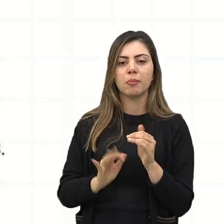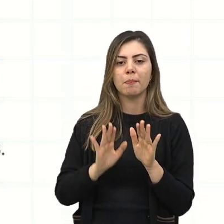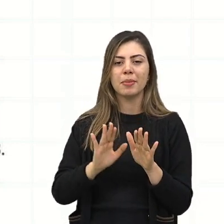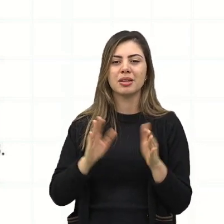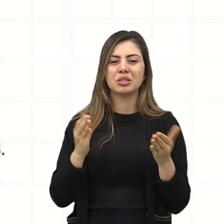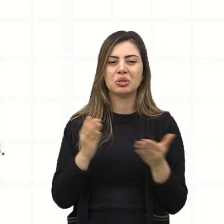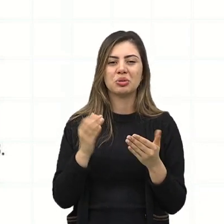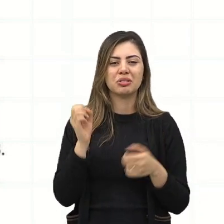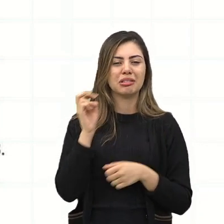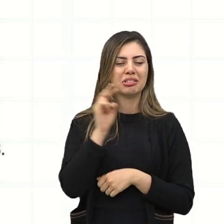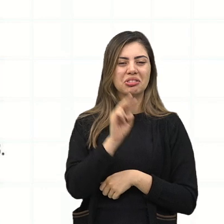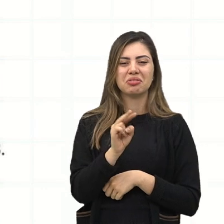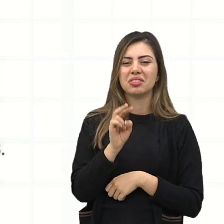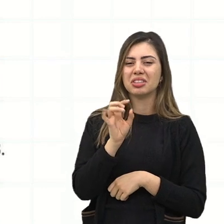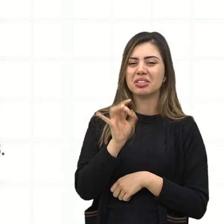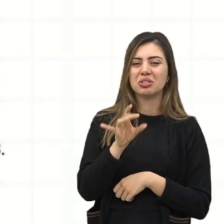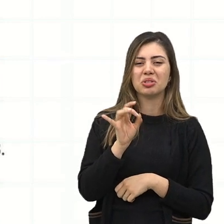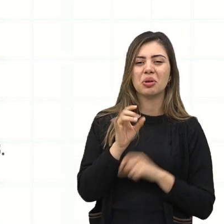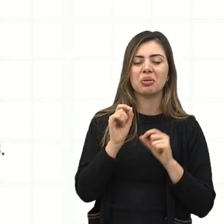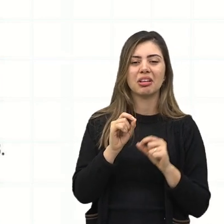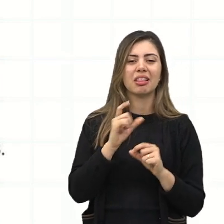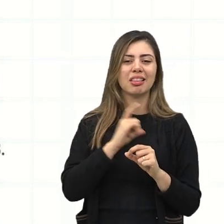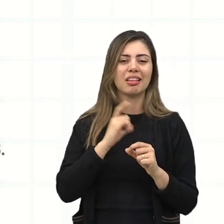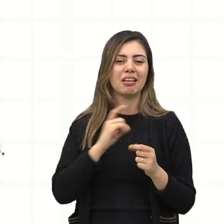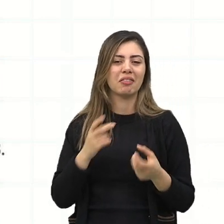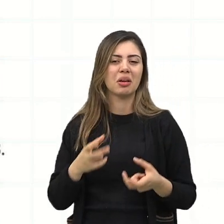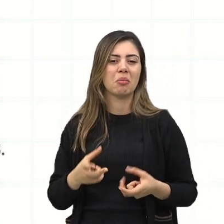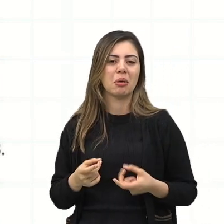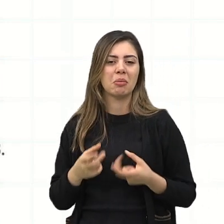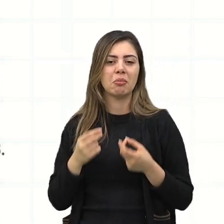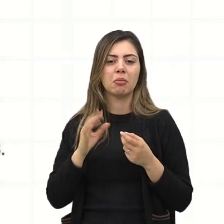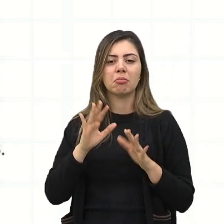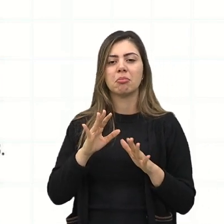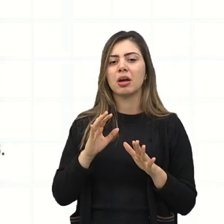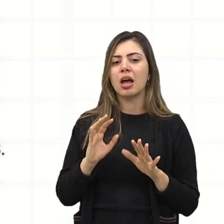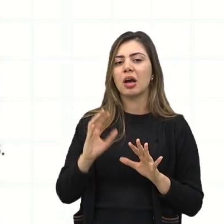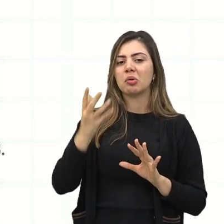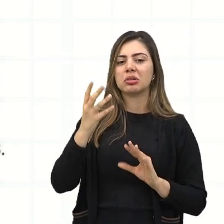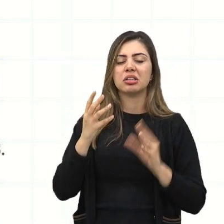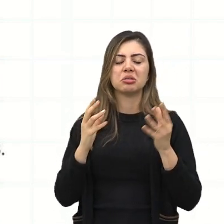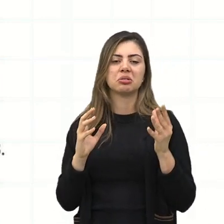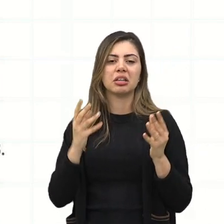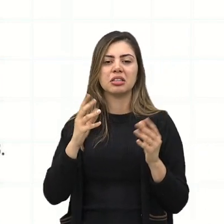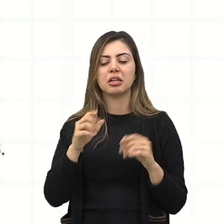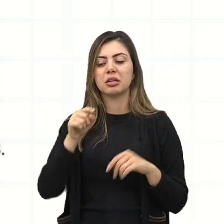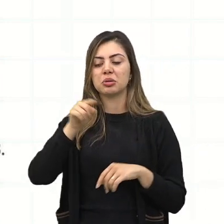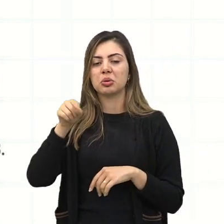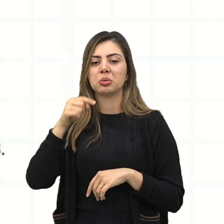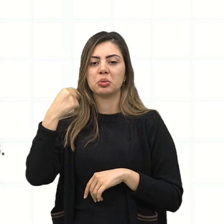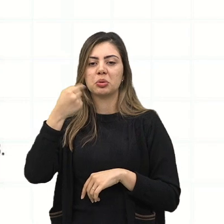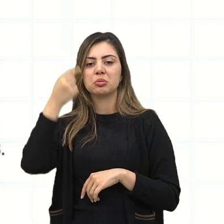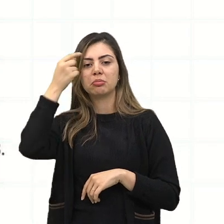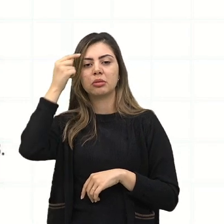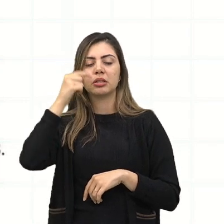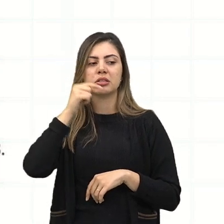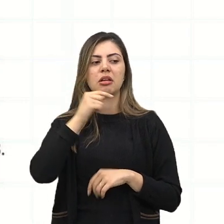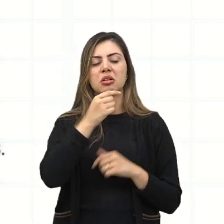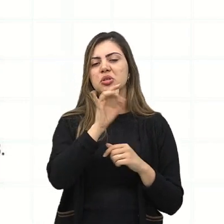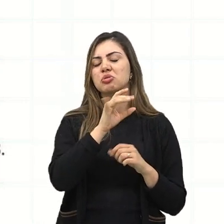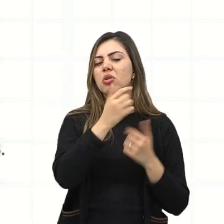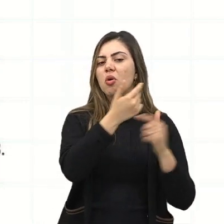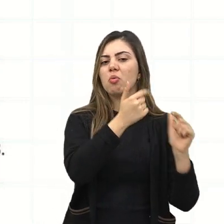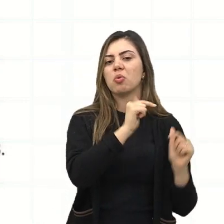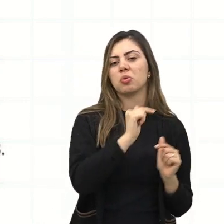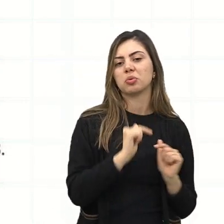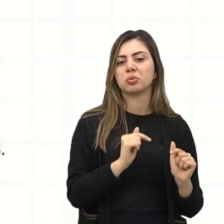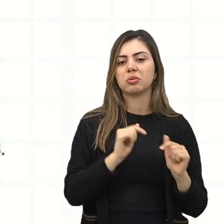o infarte e o câncer. Mas ele já se acostumou a pensar que essas coisas só acontecem aos outros. O terremoto ameaça a terra com seus bens e a